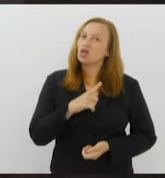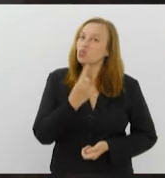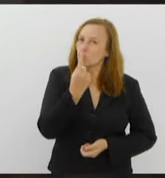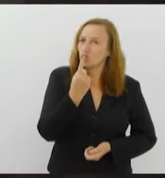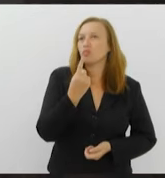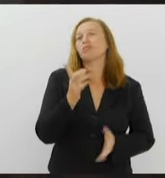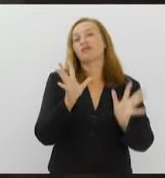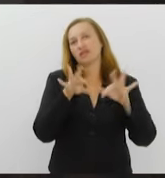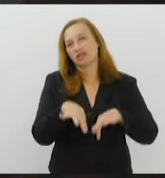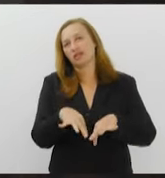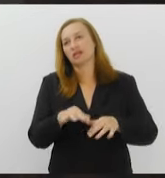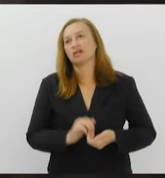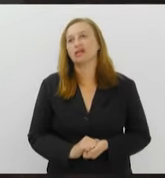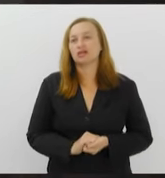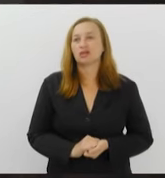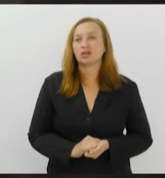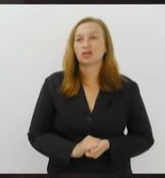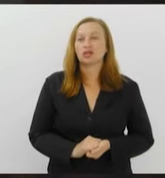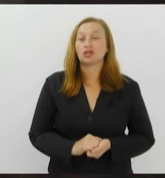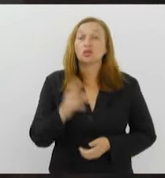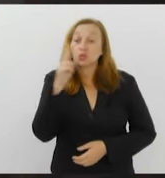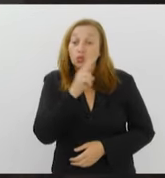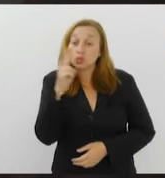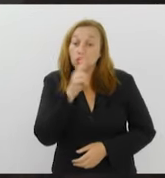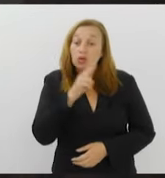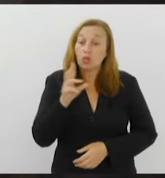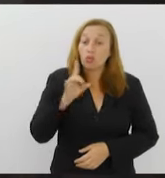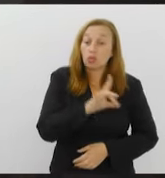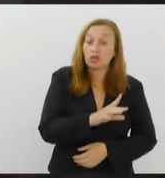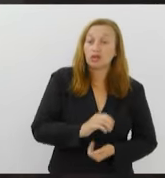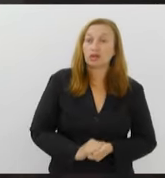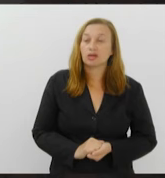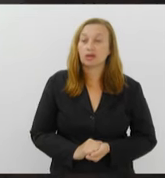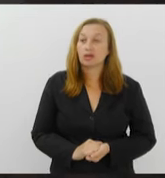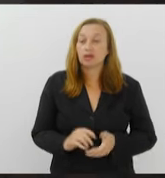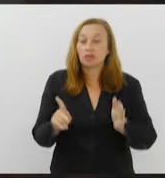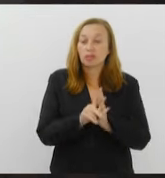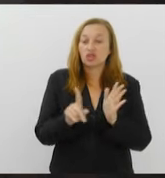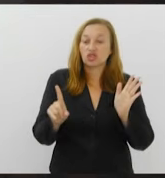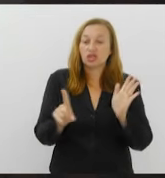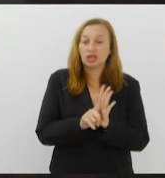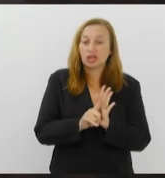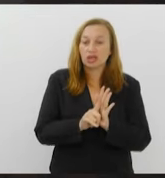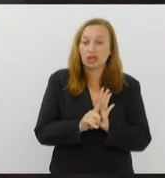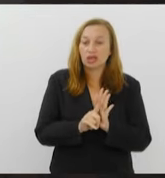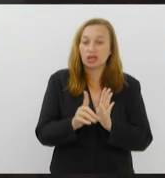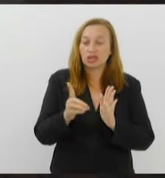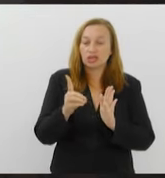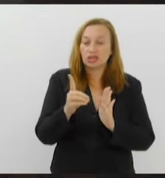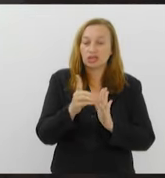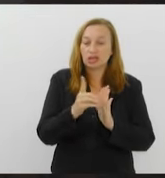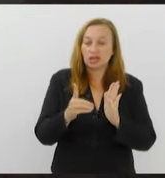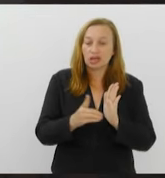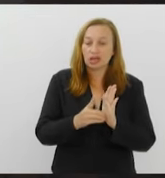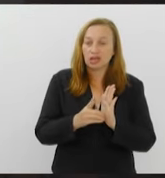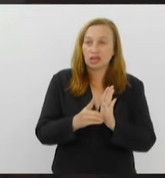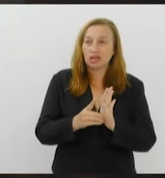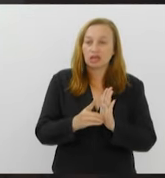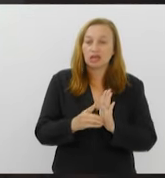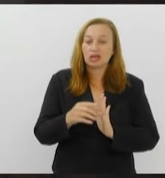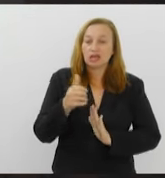concluir. Em regime de urgência, em discussão única, projeto de decreto legislativo